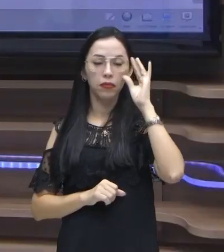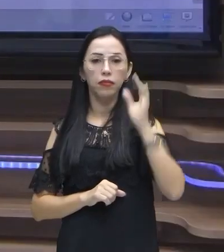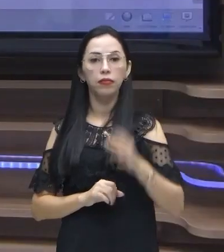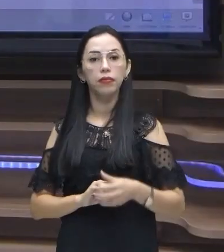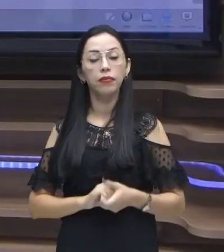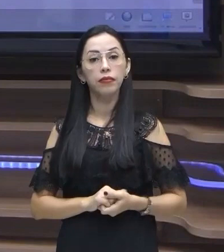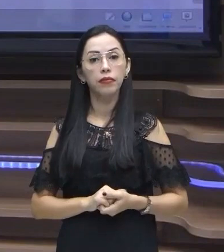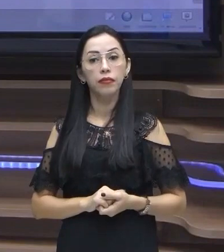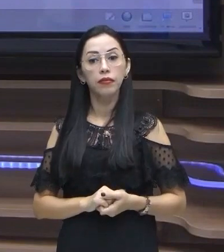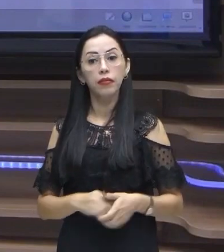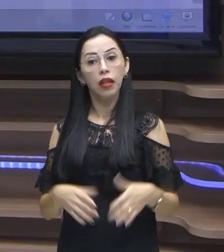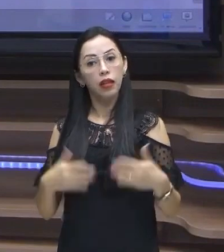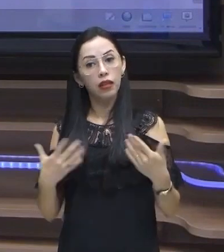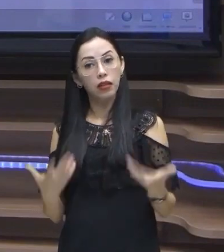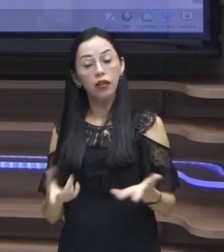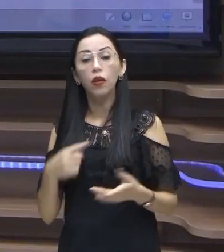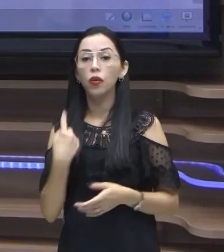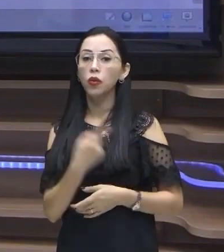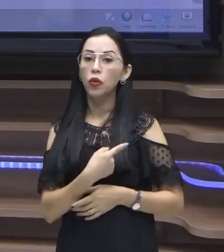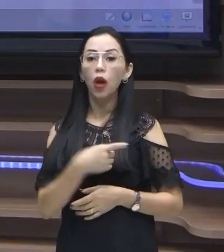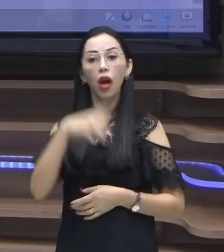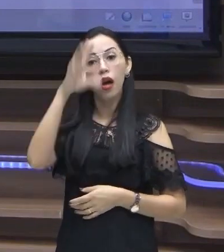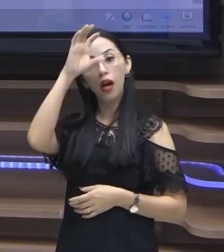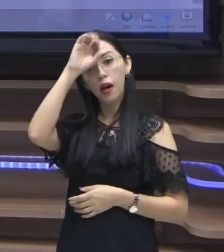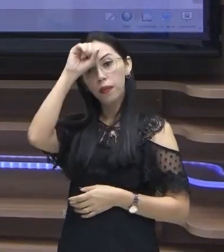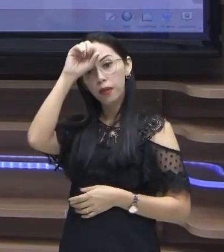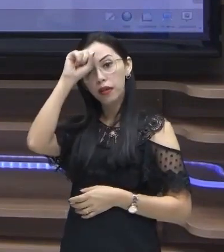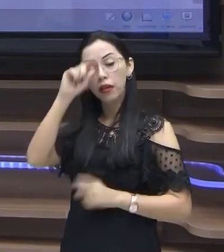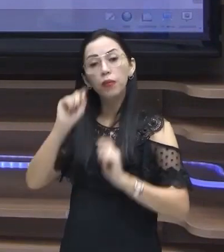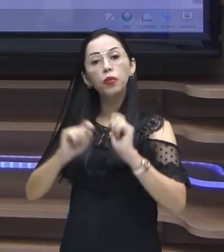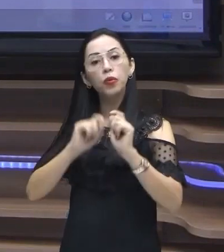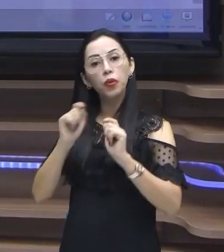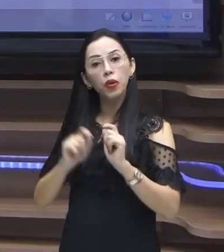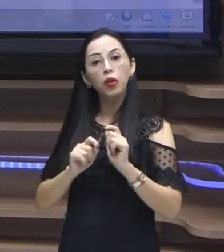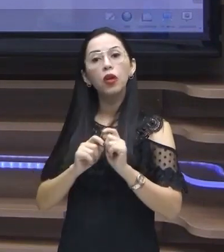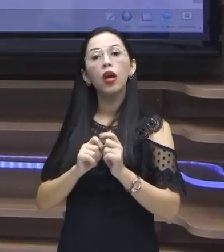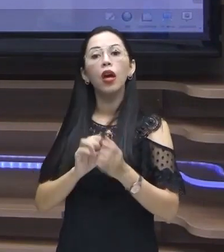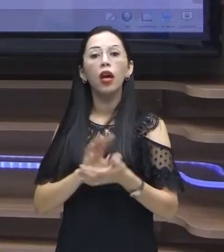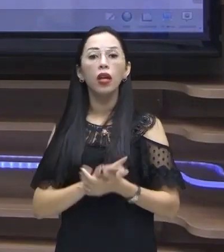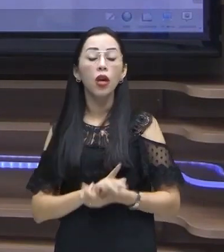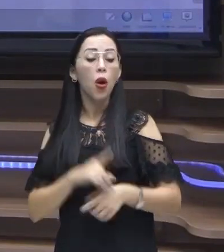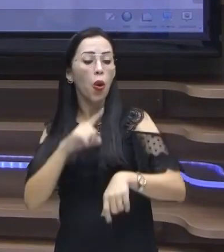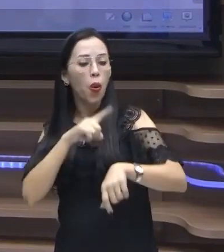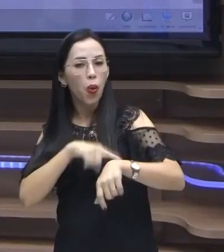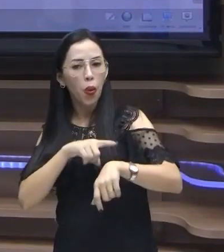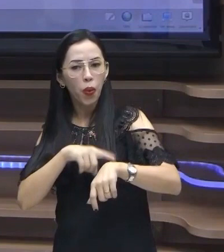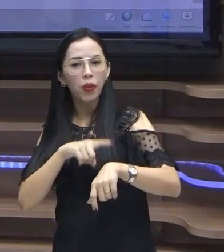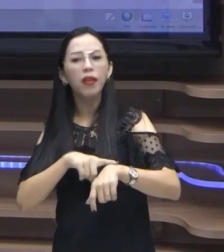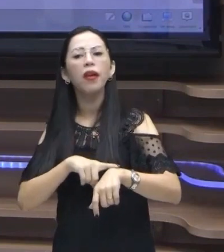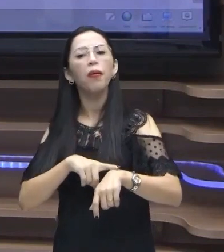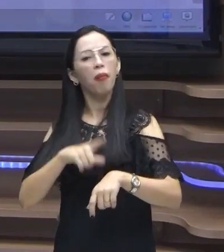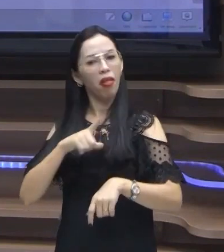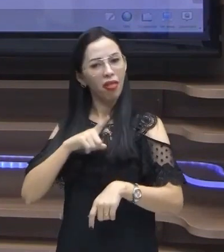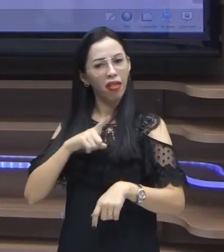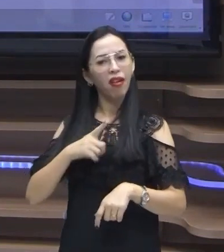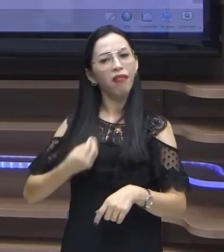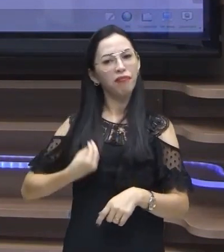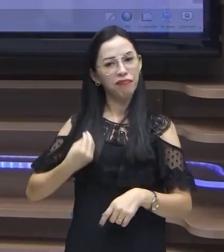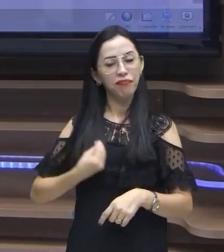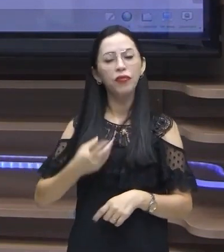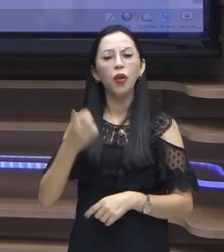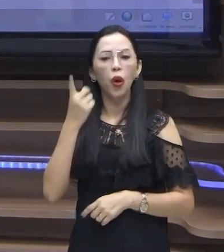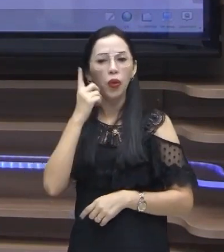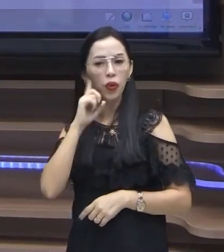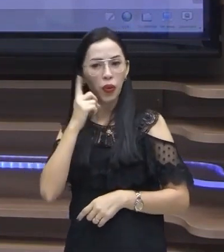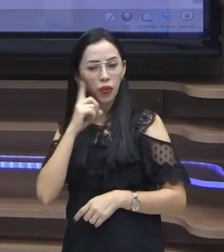Então, nós vimos que as medidas de tempo estão presentes no nosso dia a dia de várias formas. Quando eu transformo horas em minutos, eu estou trabalhando aquelas medidas